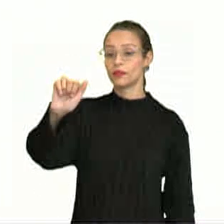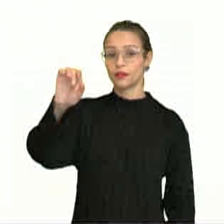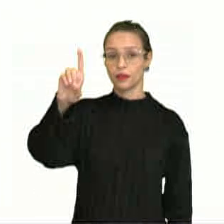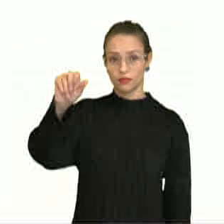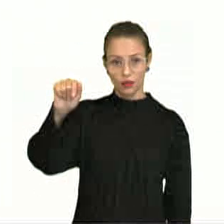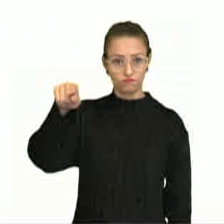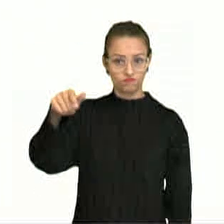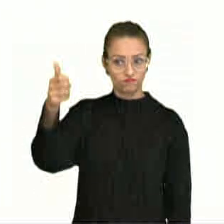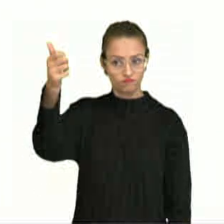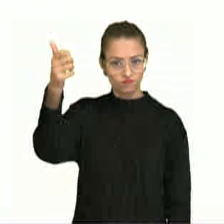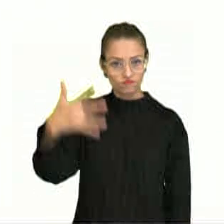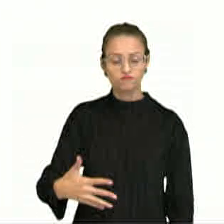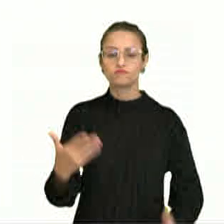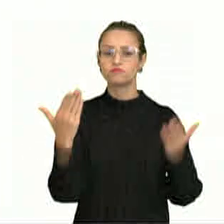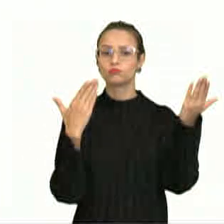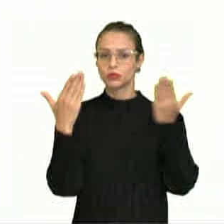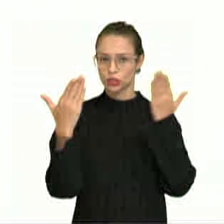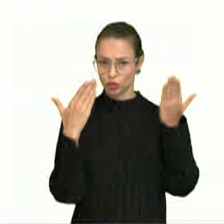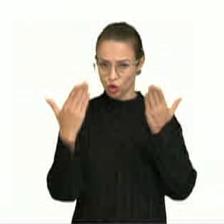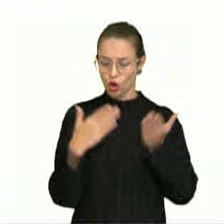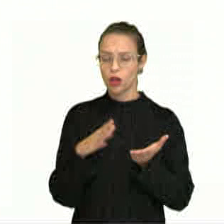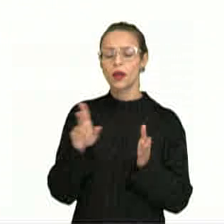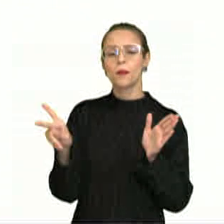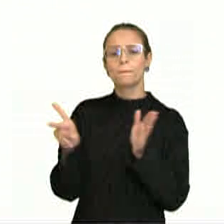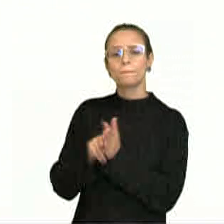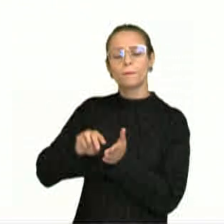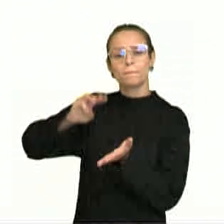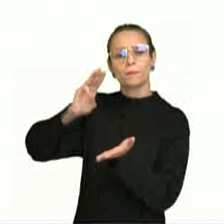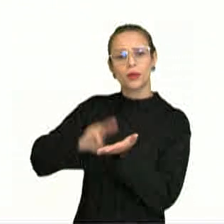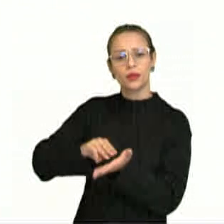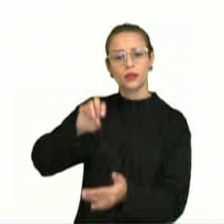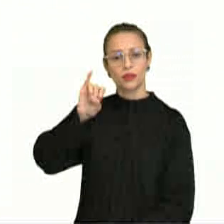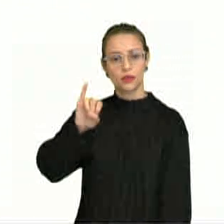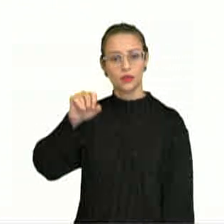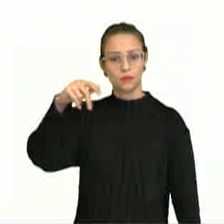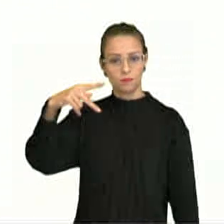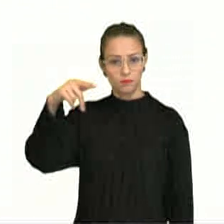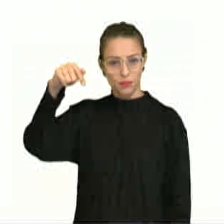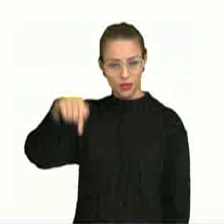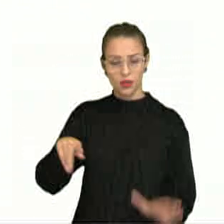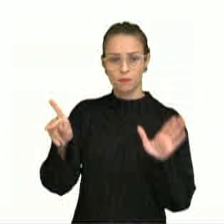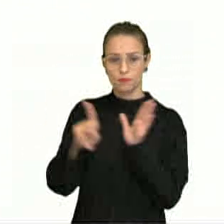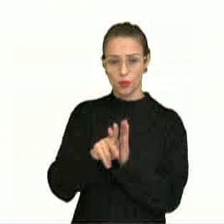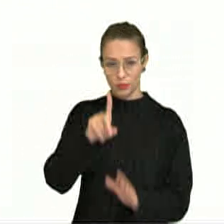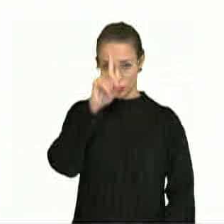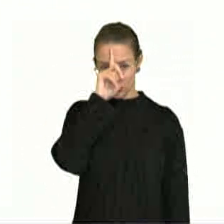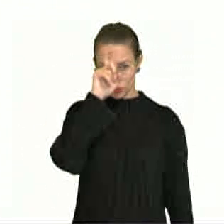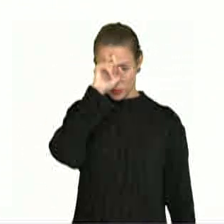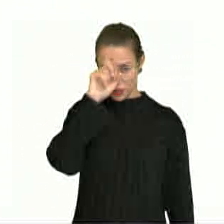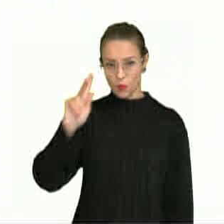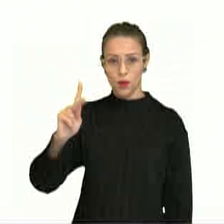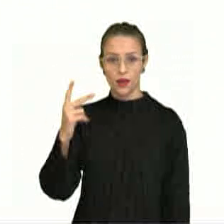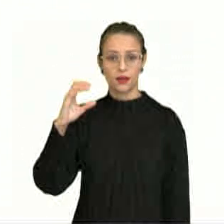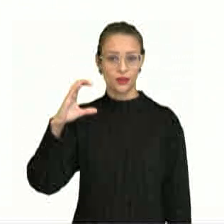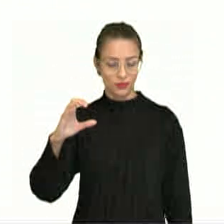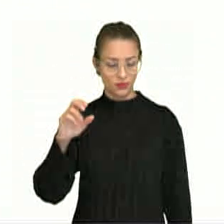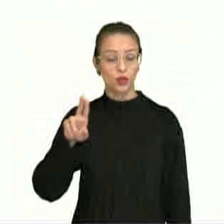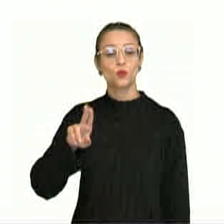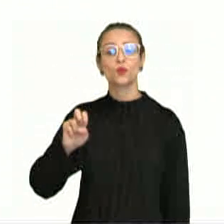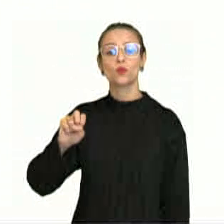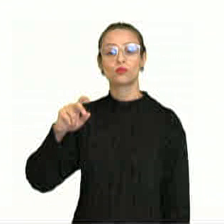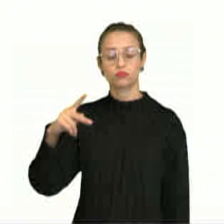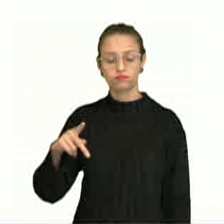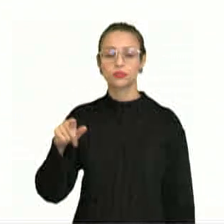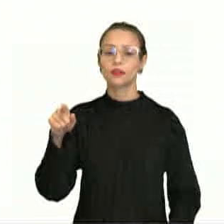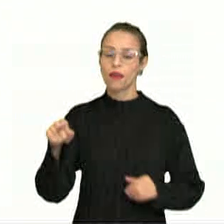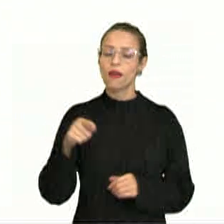psicóloga clínica, membro do IPQ, do HC-FM USP e preceptora